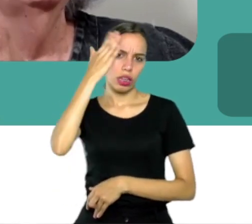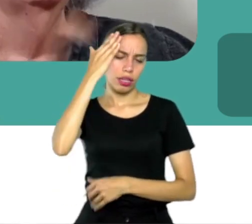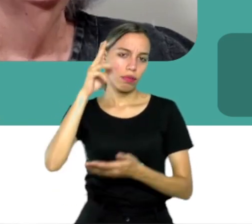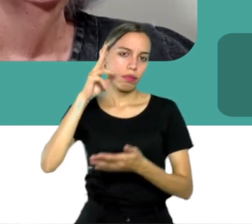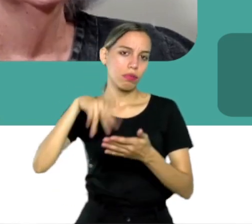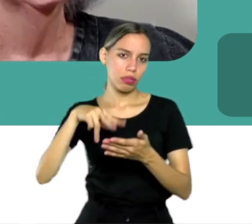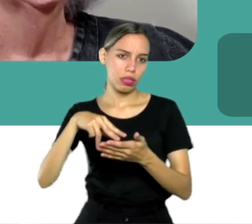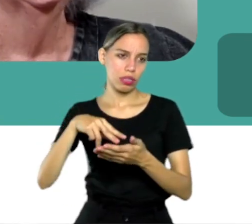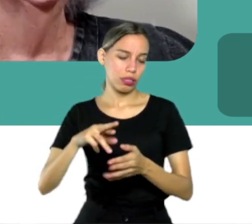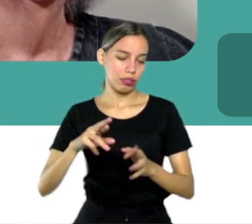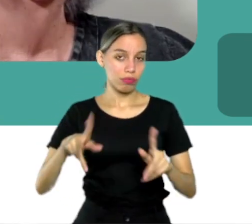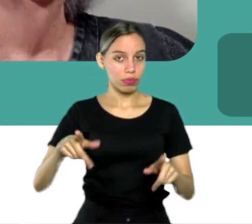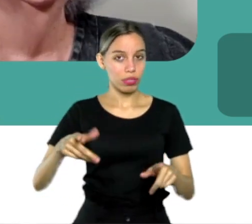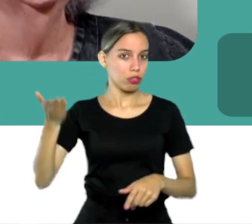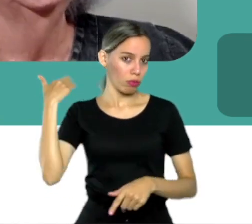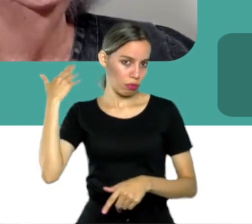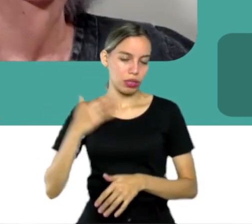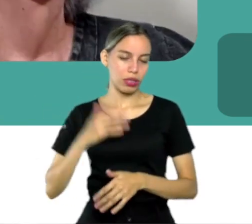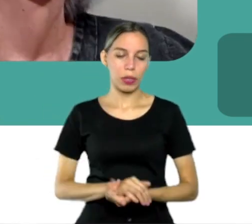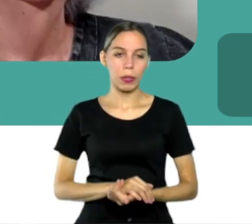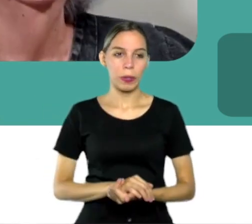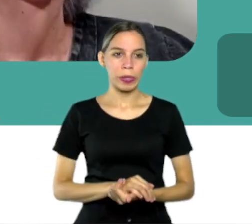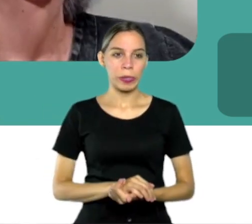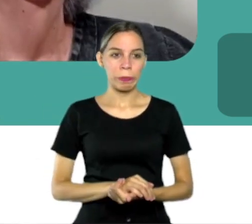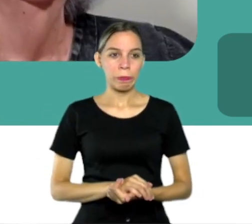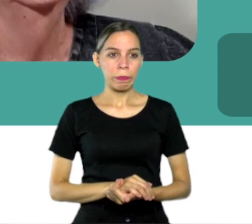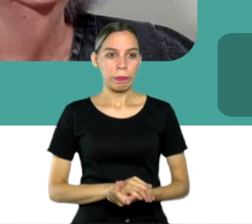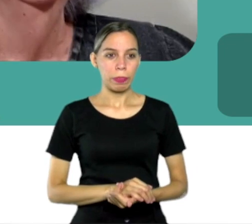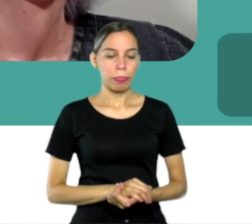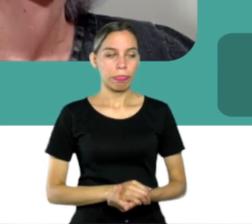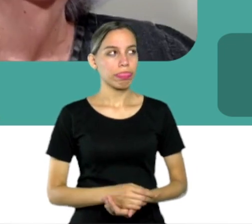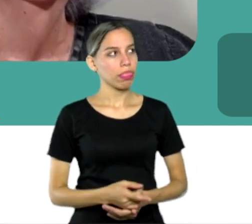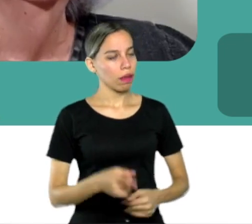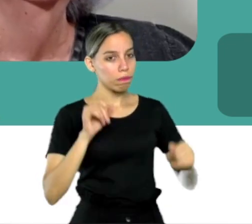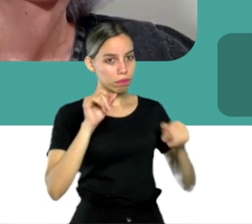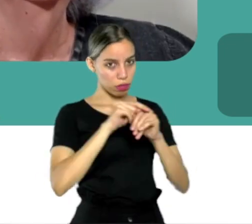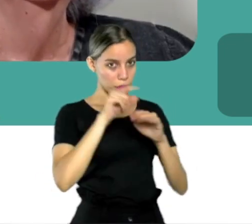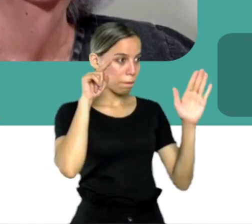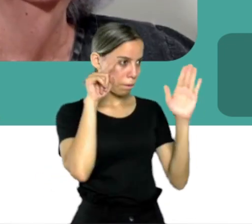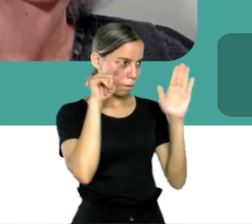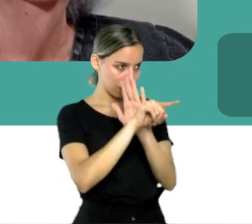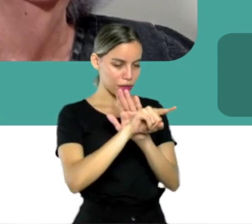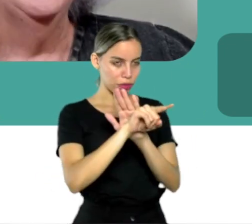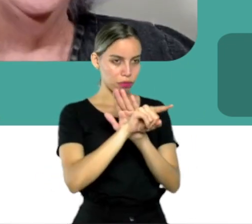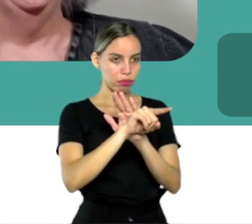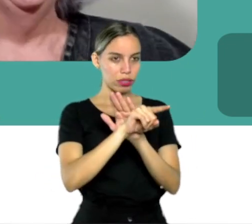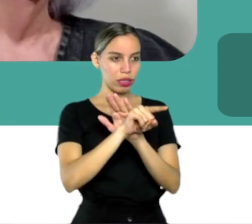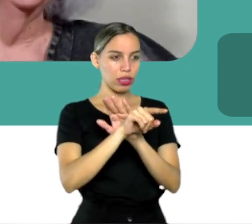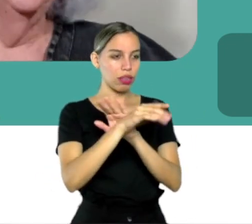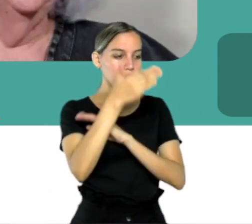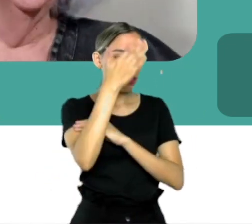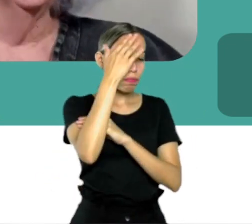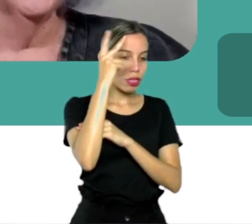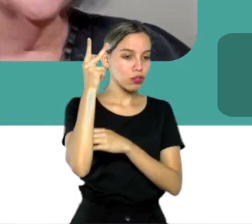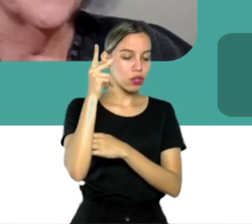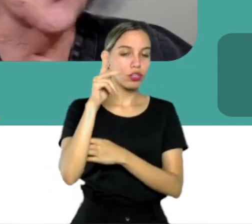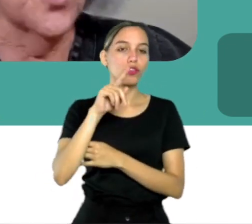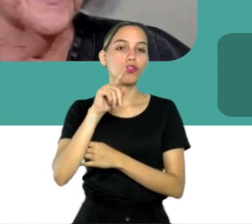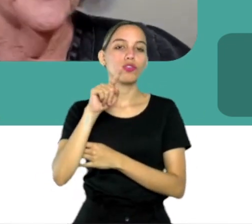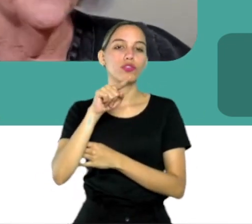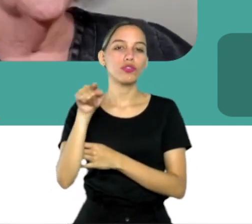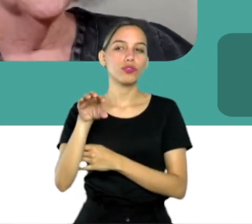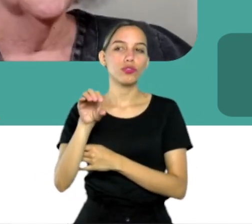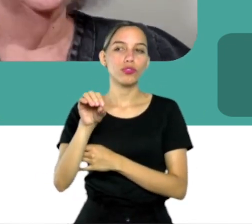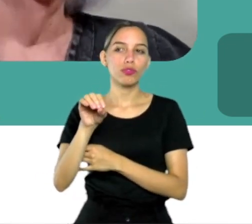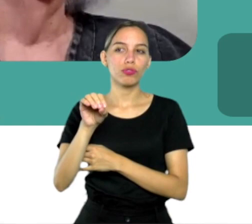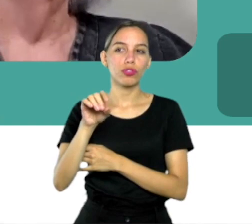estou fazendo essa pergunta para ver se para puxar aí na sua memória a história dos Lusíadas. Ah, sim, isso já era no